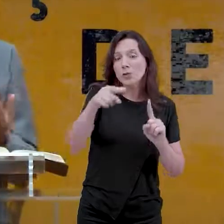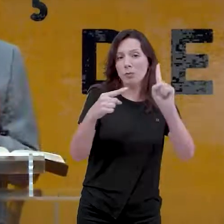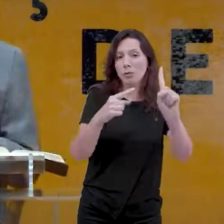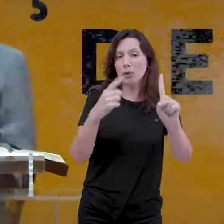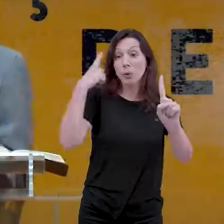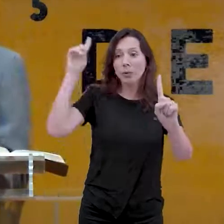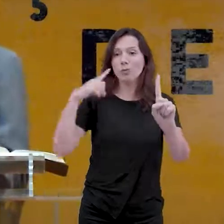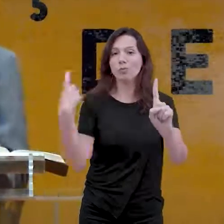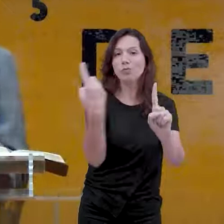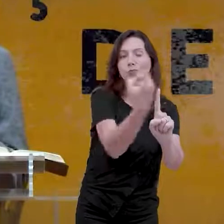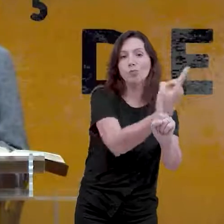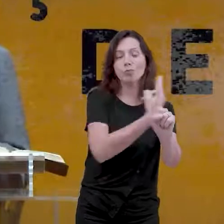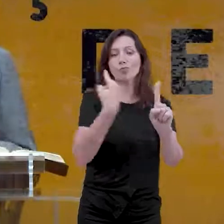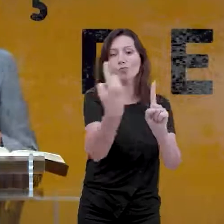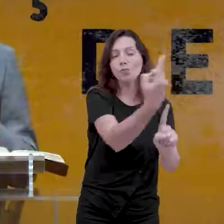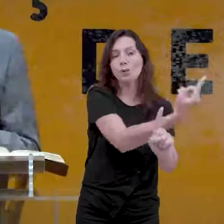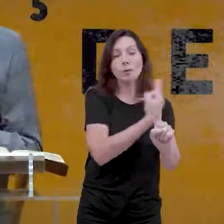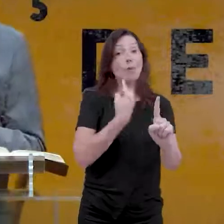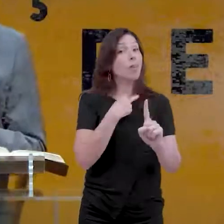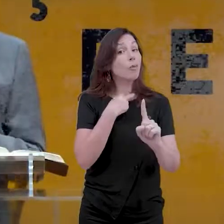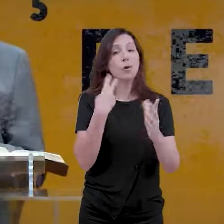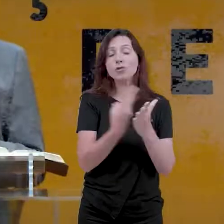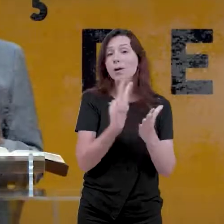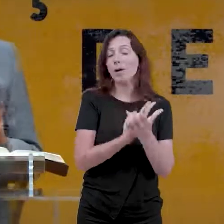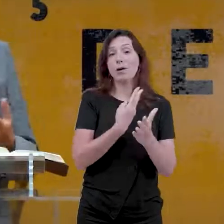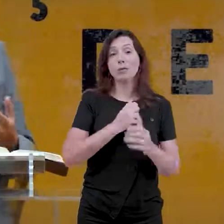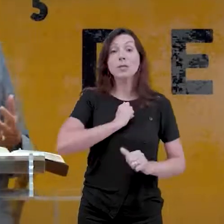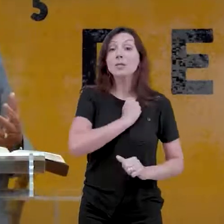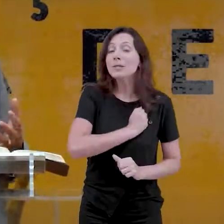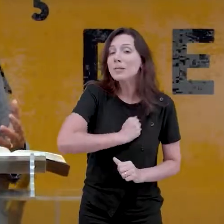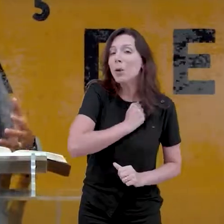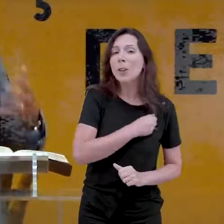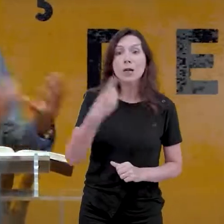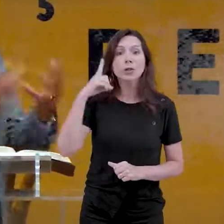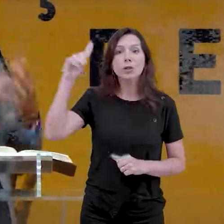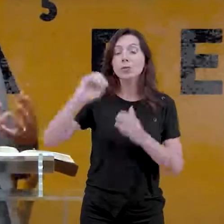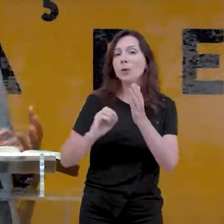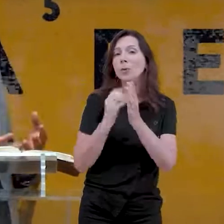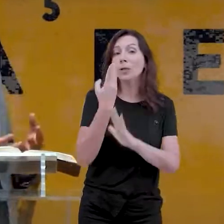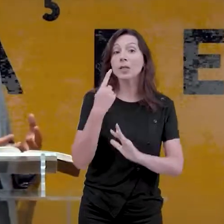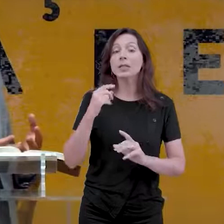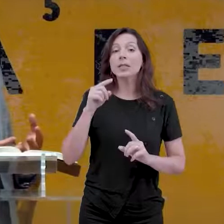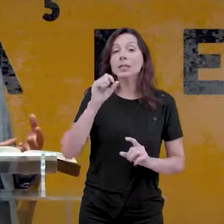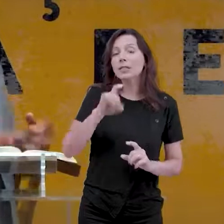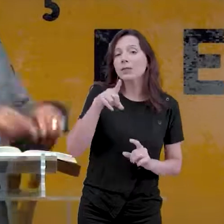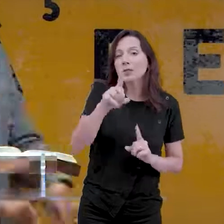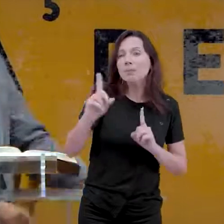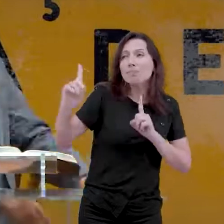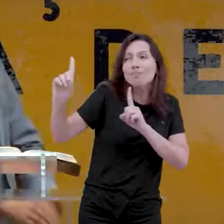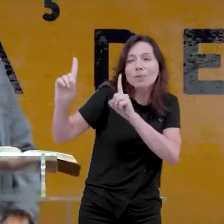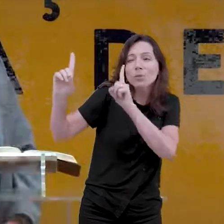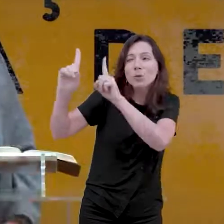Mas saudade de Deus é quando você se aproxima de Deus para dizer: eu quero mais Deus do que